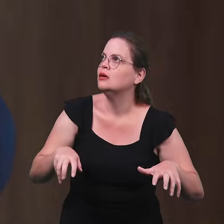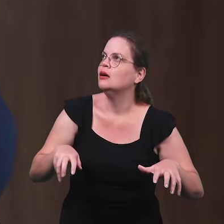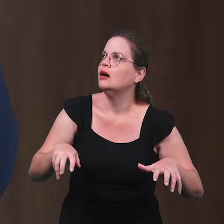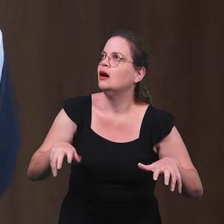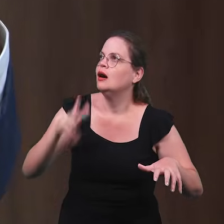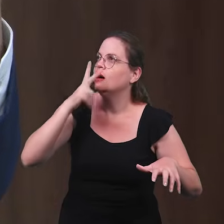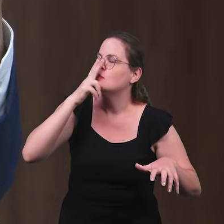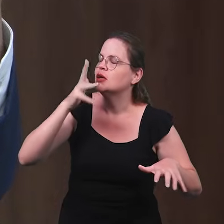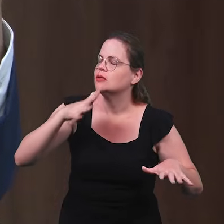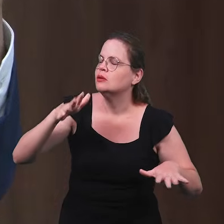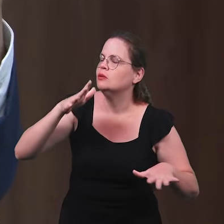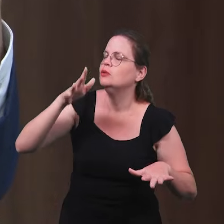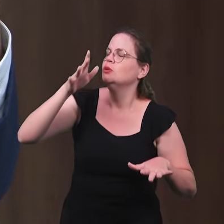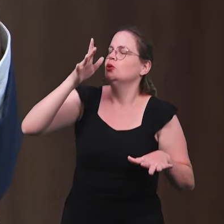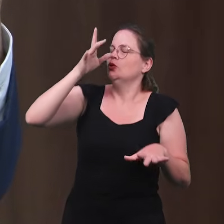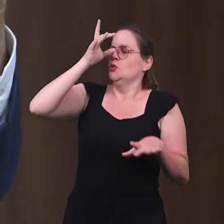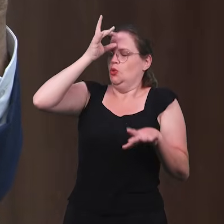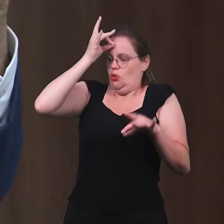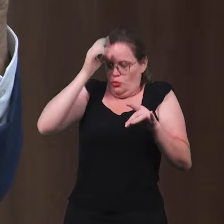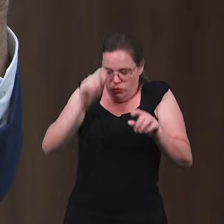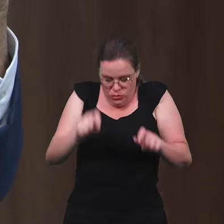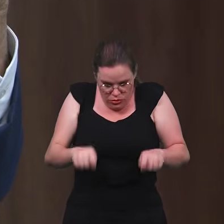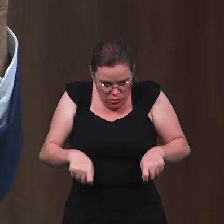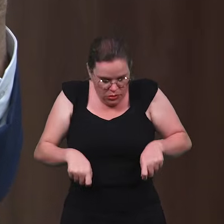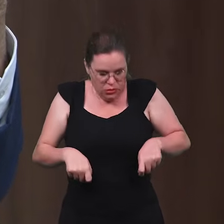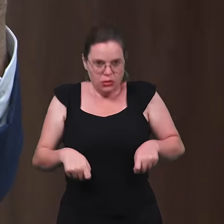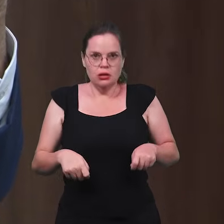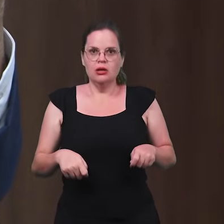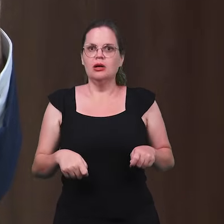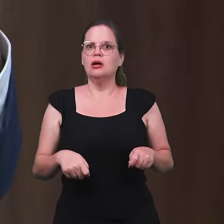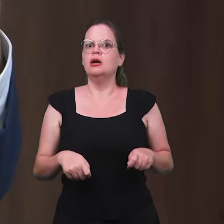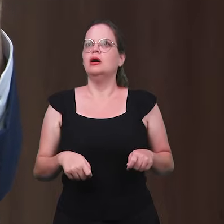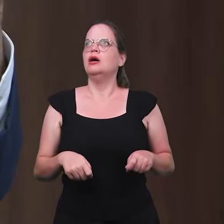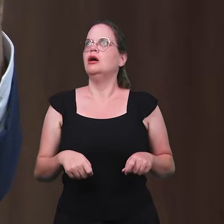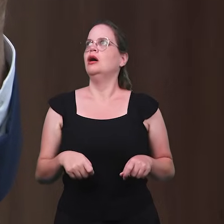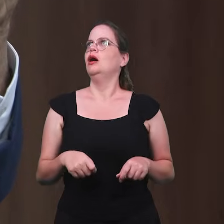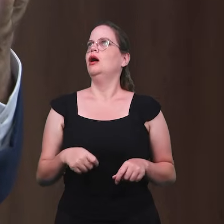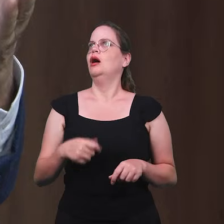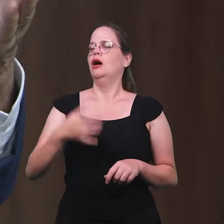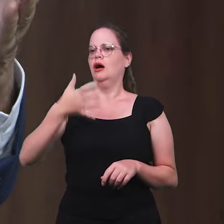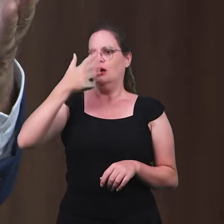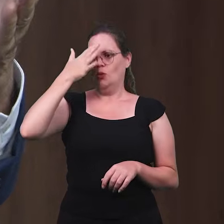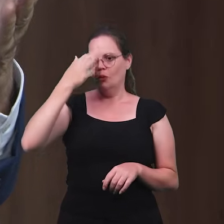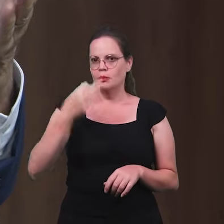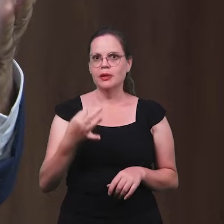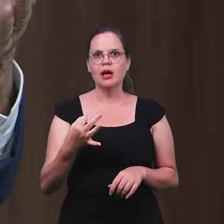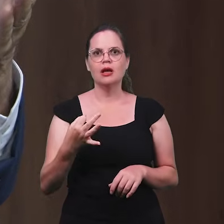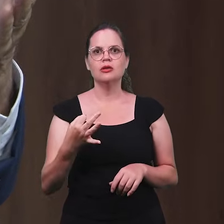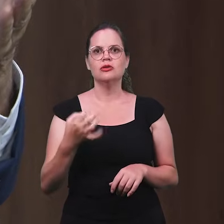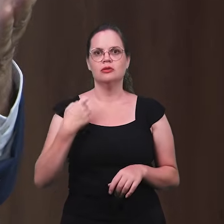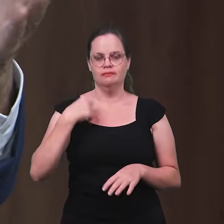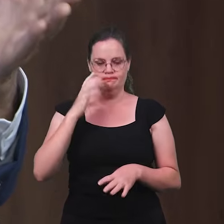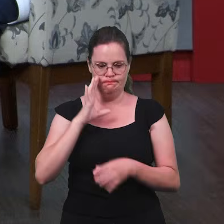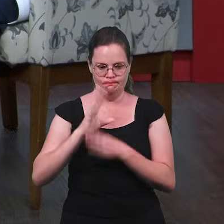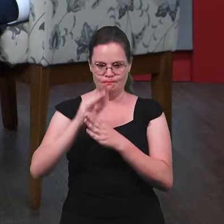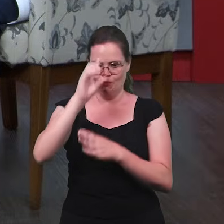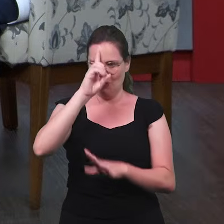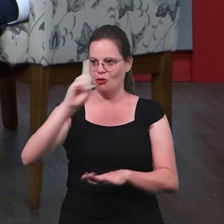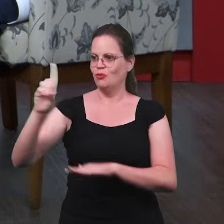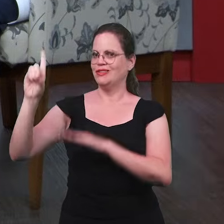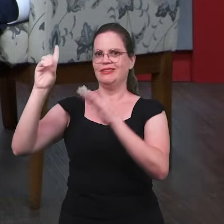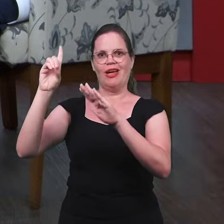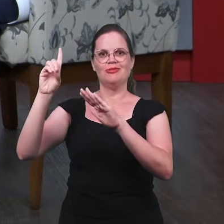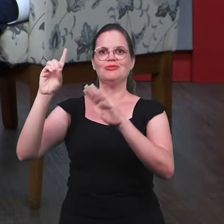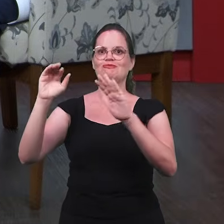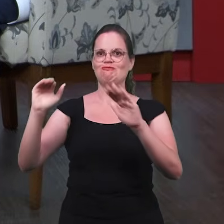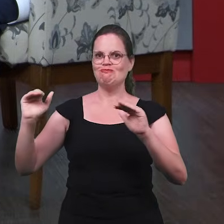E ele reconheceu que há um Deus que tem poder sobre todas as coisas, sobre todos os homens. Que é o capítulo 4, né? Que é o